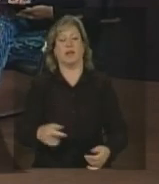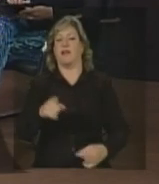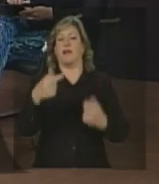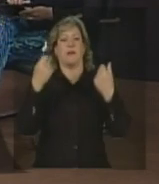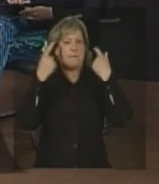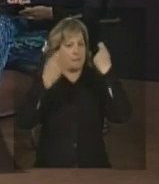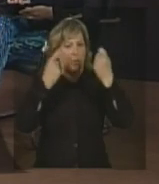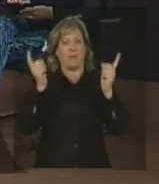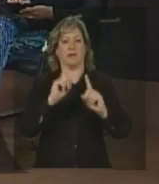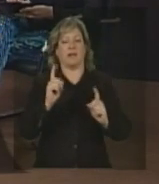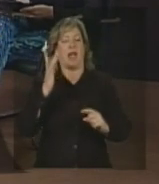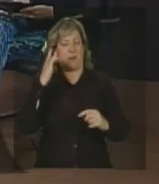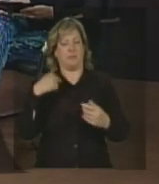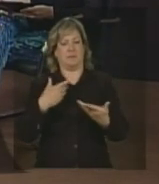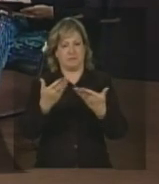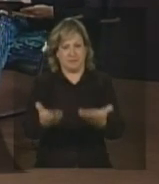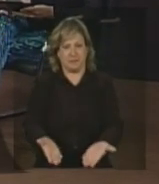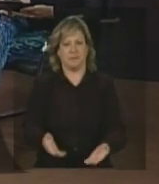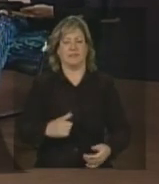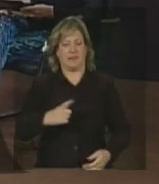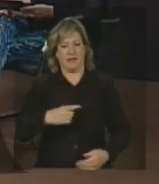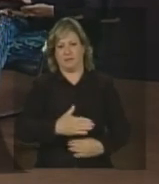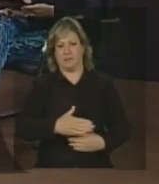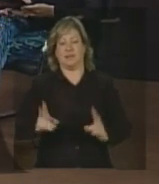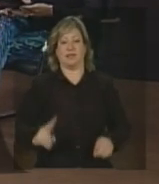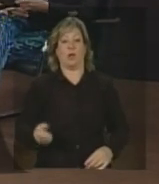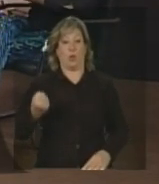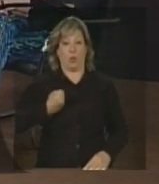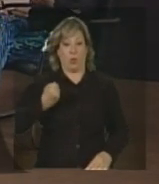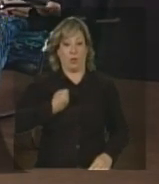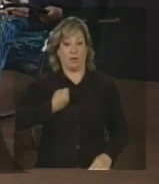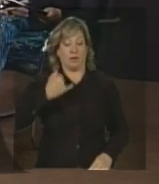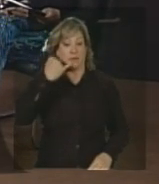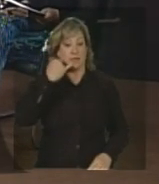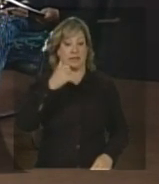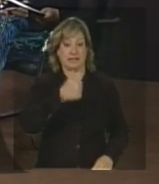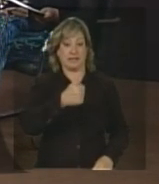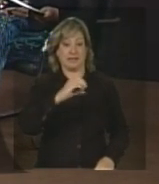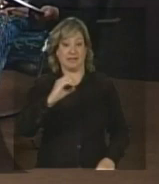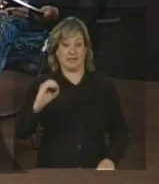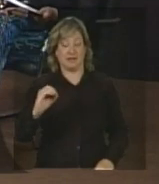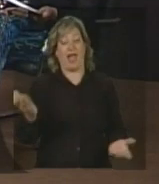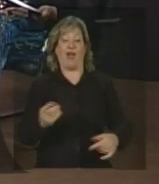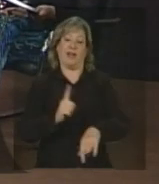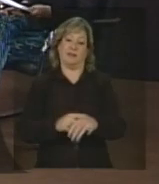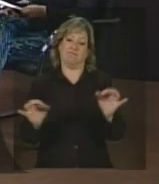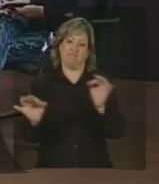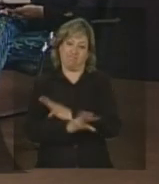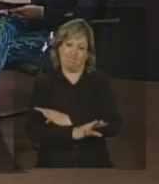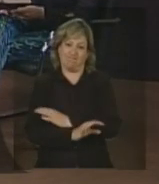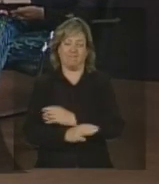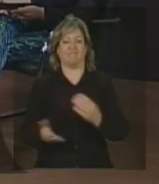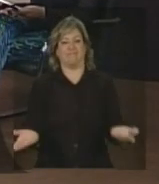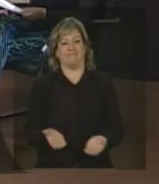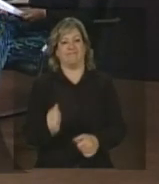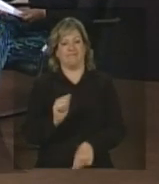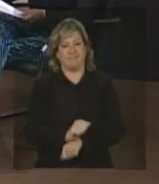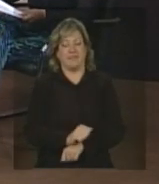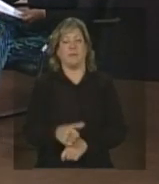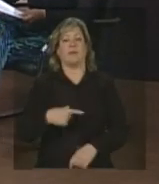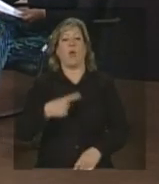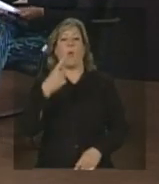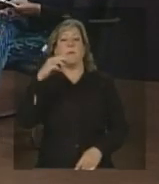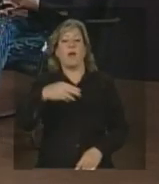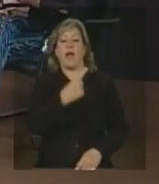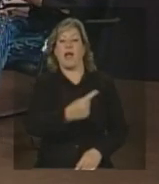que ainda amanhã eu vou entrar em contato com a senhora. Então é o Disque 100, nosso tempo se esgotou, infelizmente. Eu vou dar um minuto